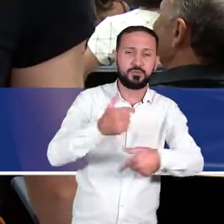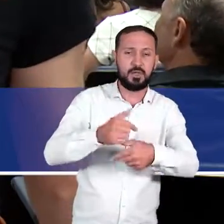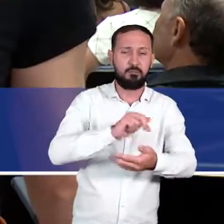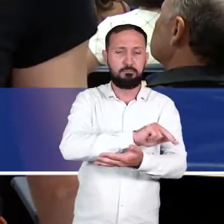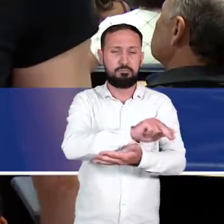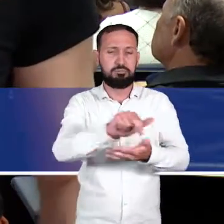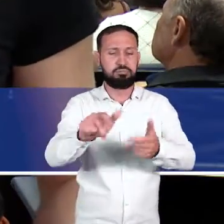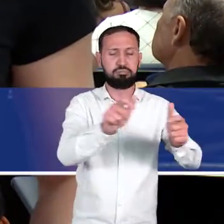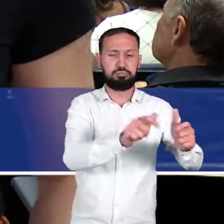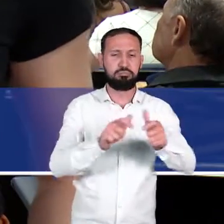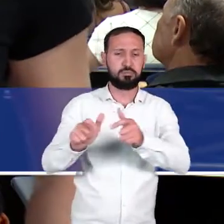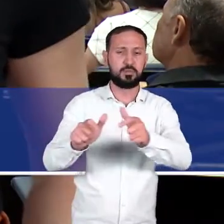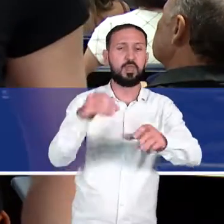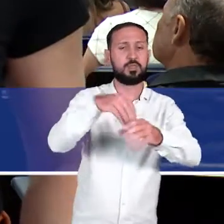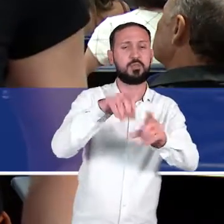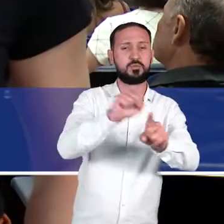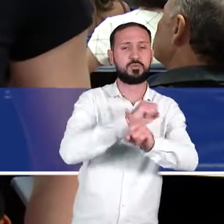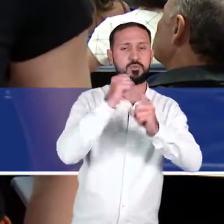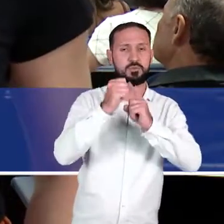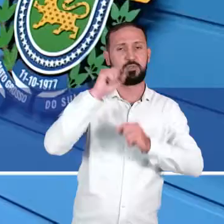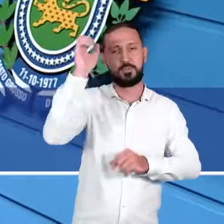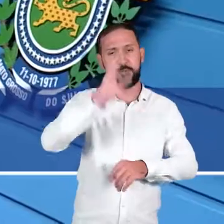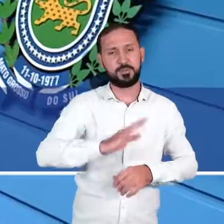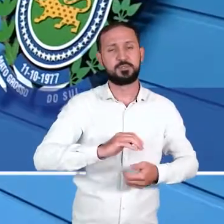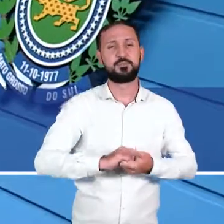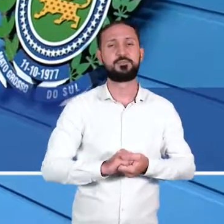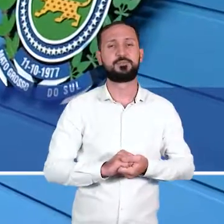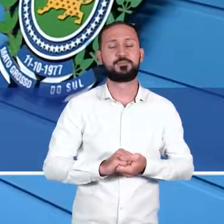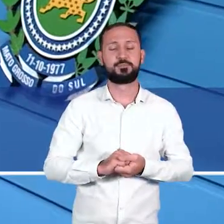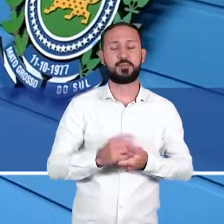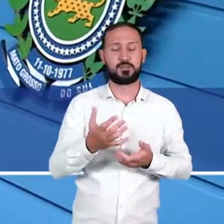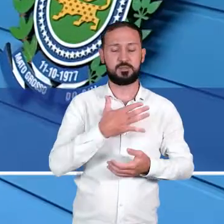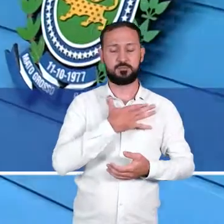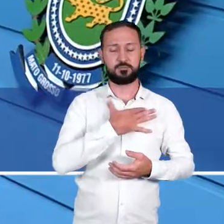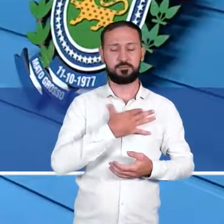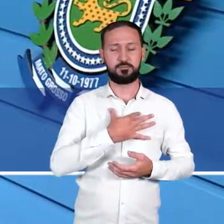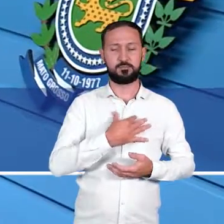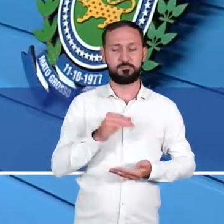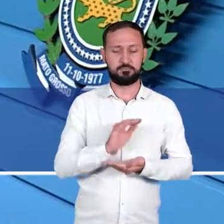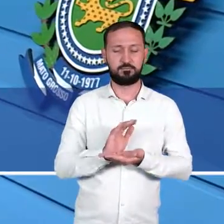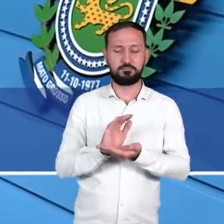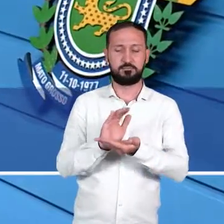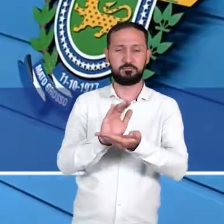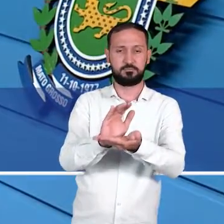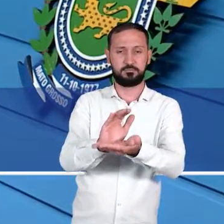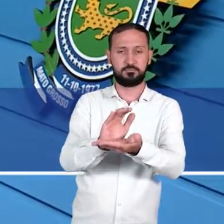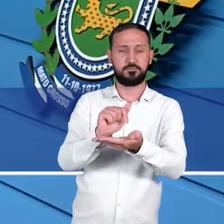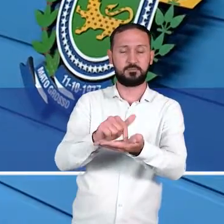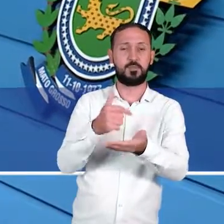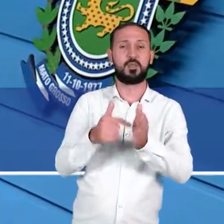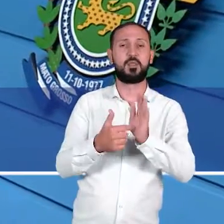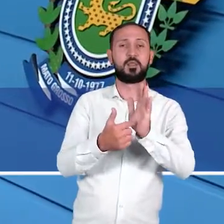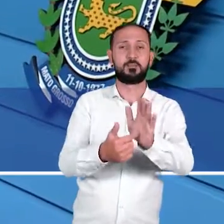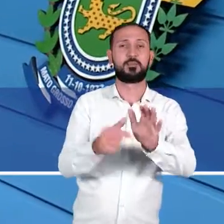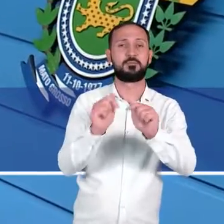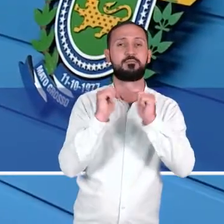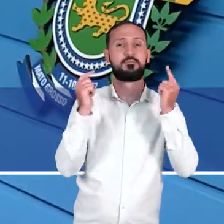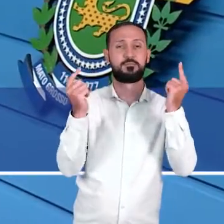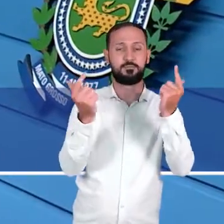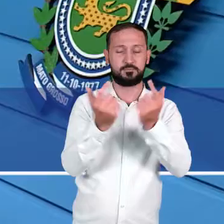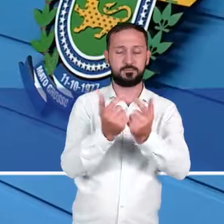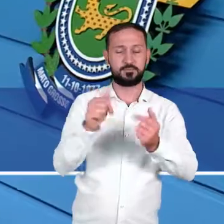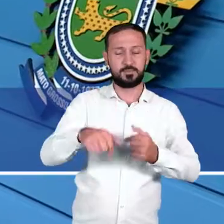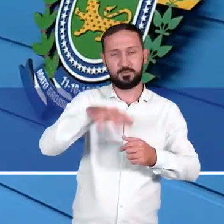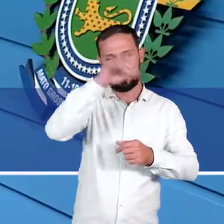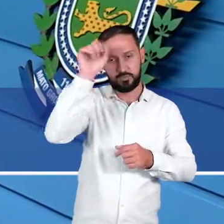diversos segmentos da sociedade do nosso Brasil. A comenda Mary Parker Follett, concedida pelo Legislativo do